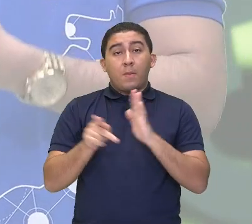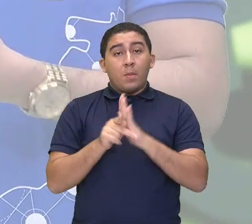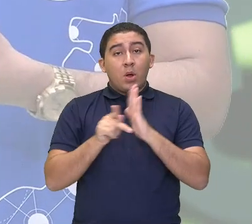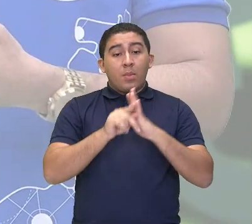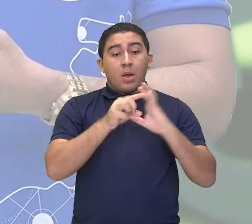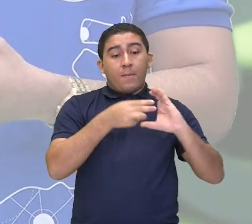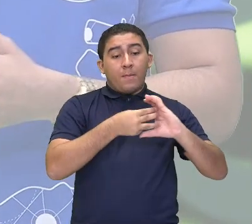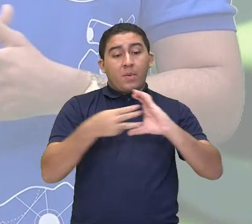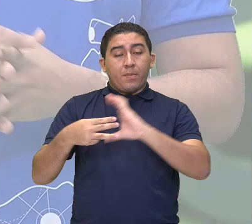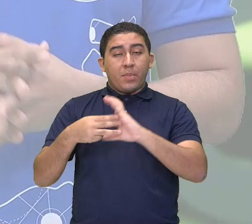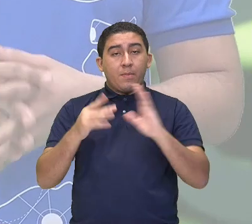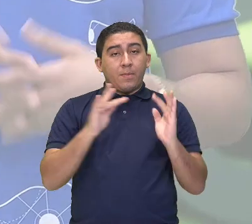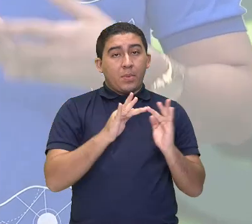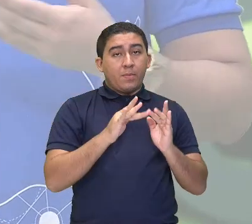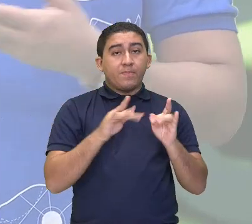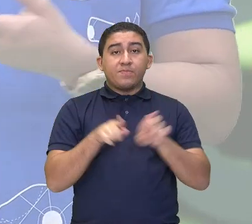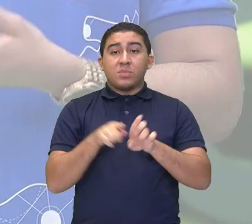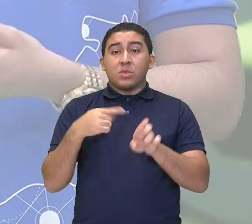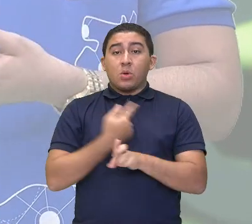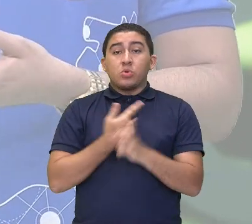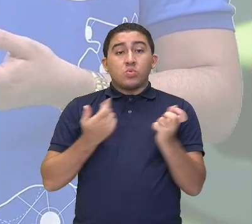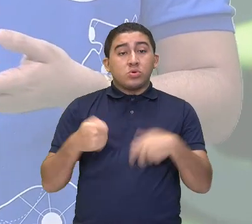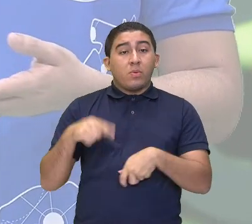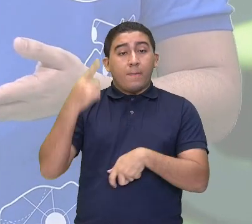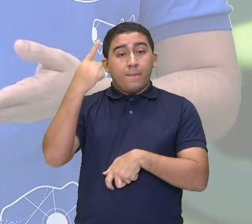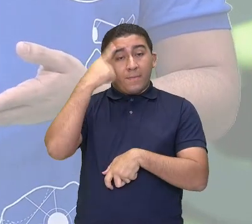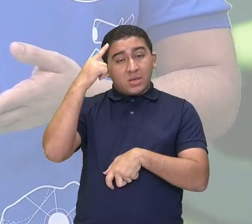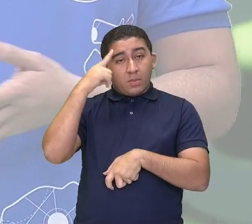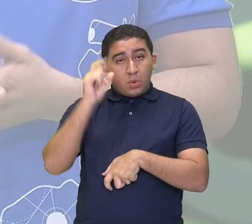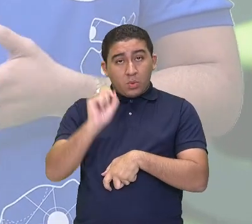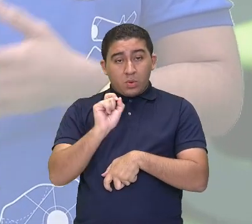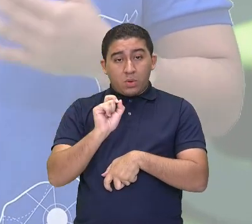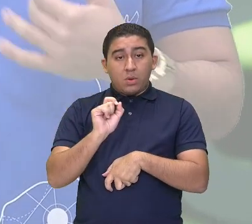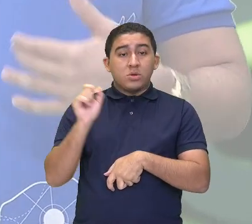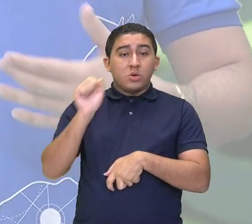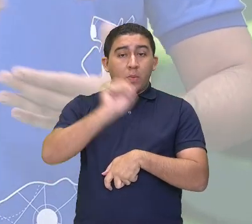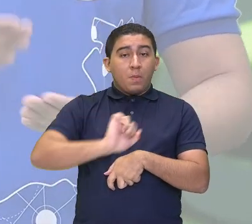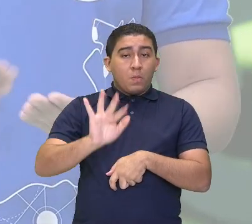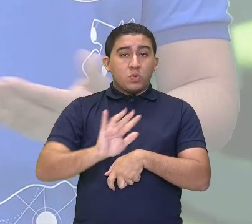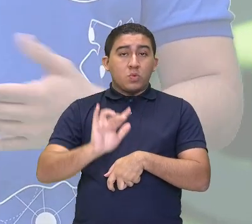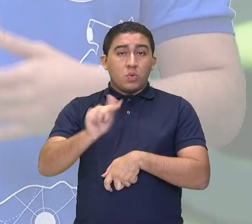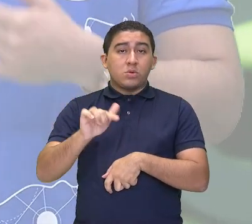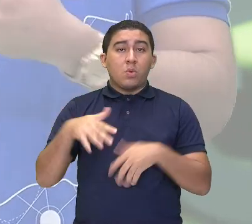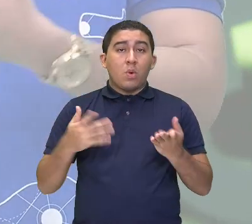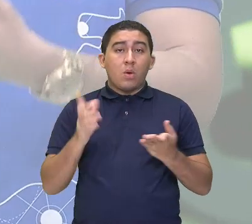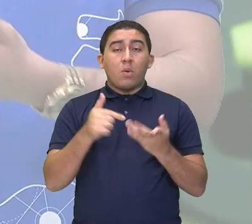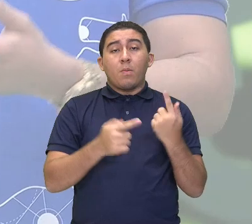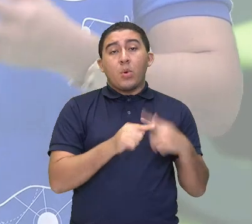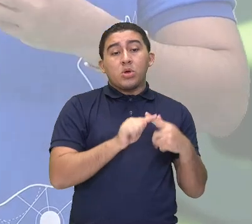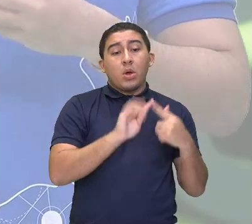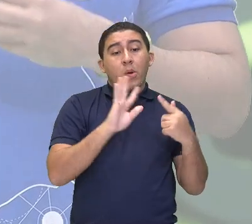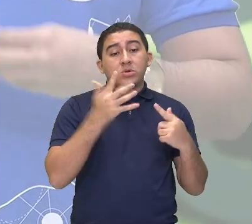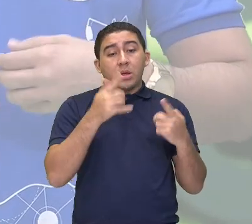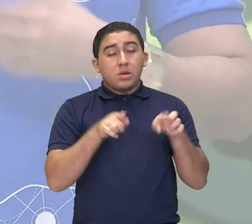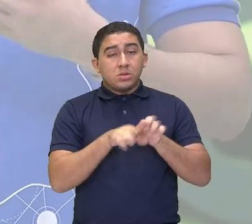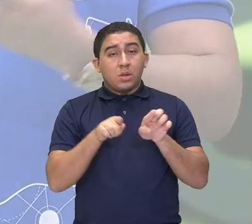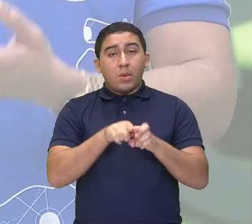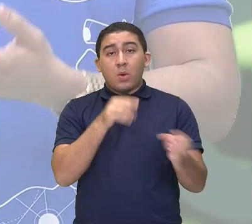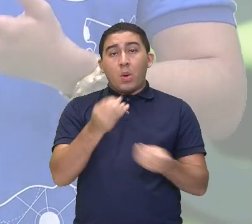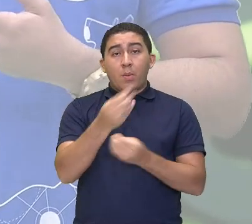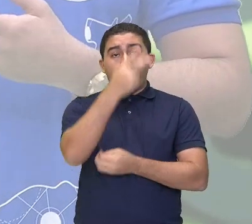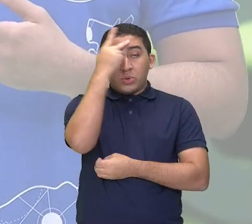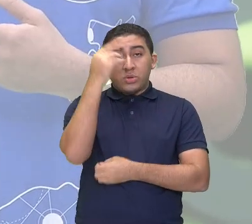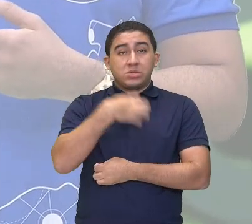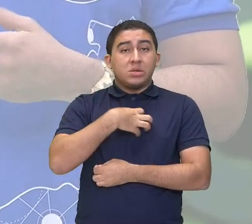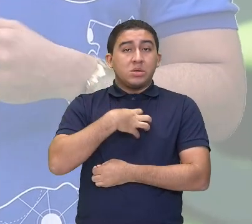plasticidade neural, né? E aí a gente vai poder observar a partir das próximas imagens quais seriam ali as causas, os efeitos na pessoa, né, no indivíduo